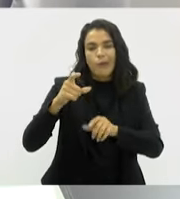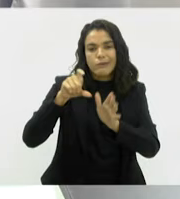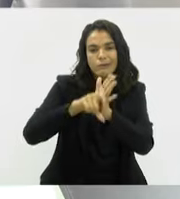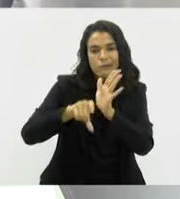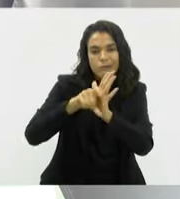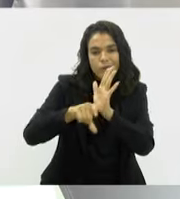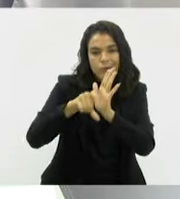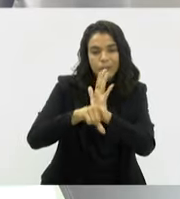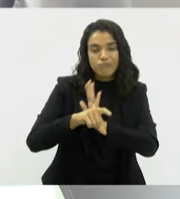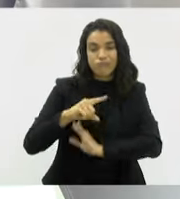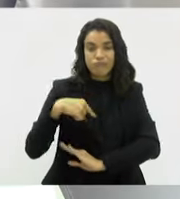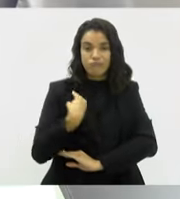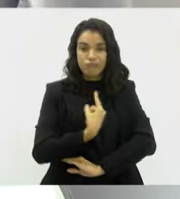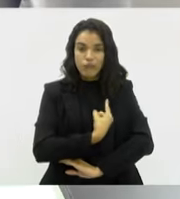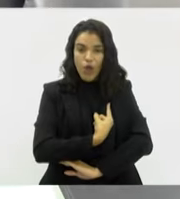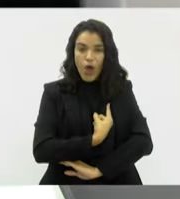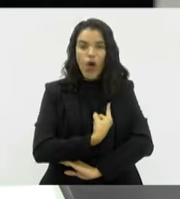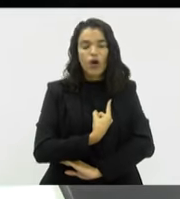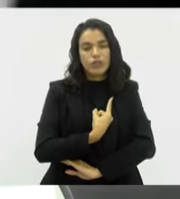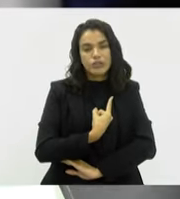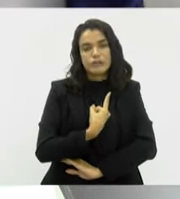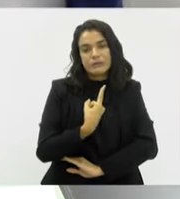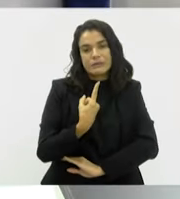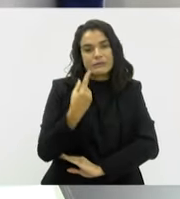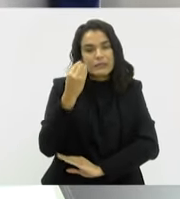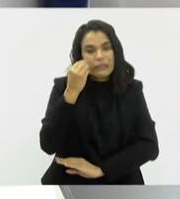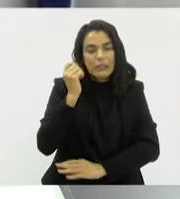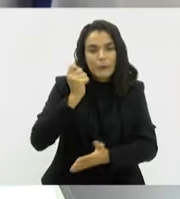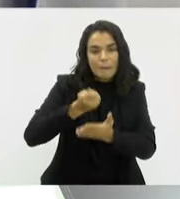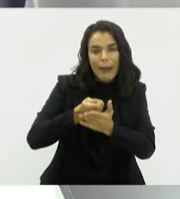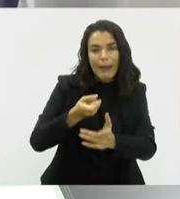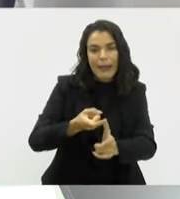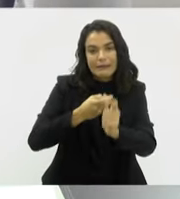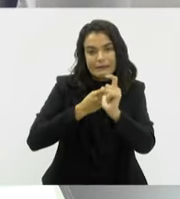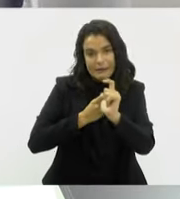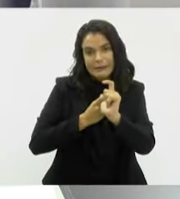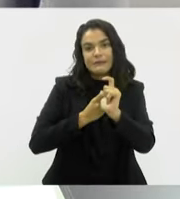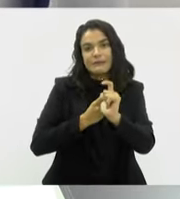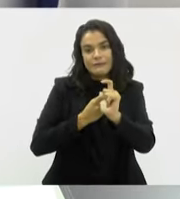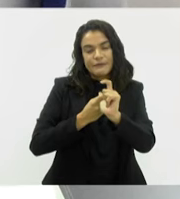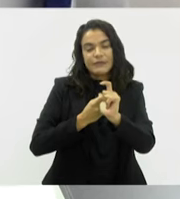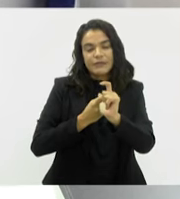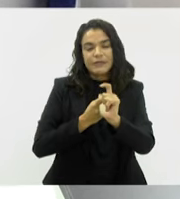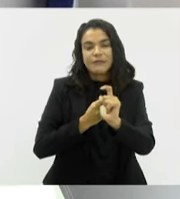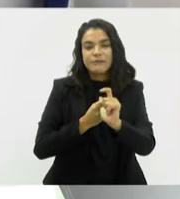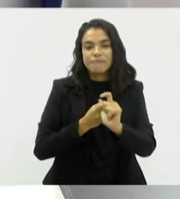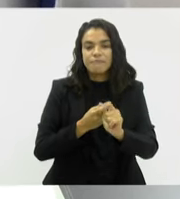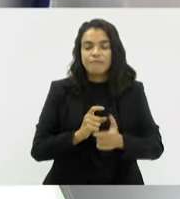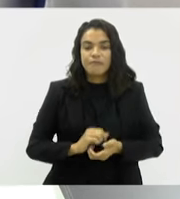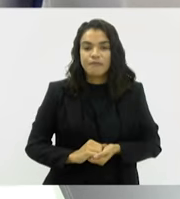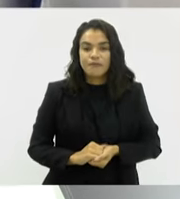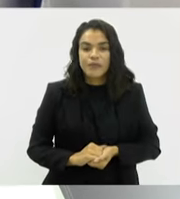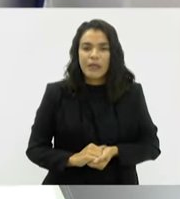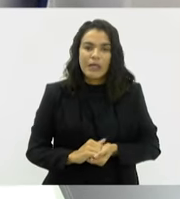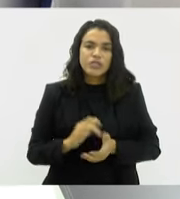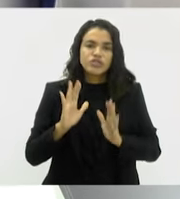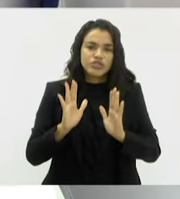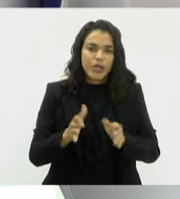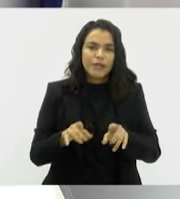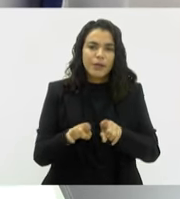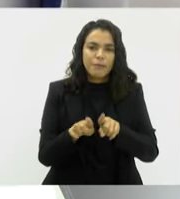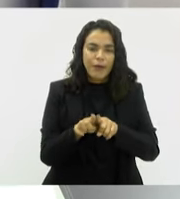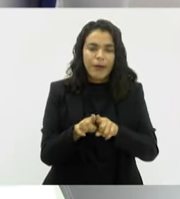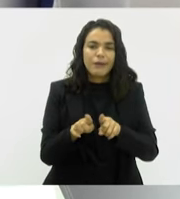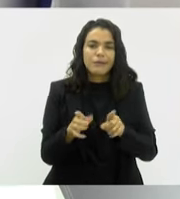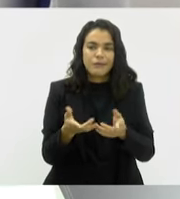que é estarmos no regime de recuperação. Isso faz diferença, obviamente, mas está pacificado também, inclusive com